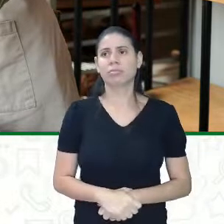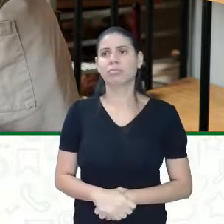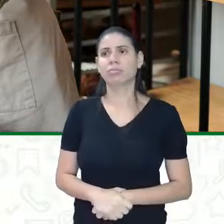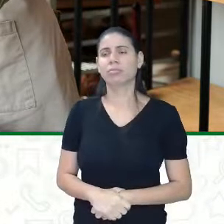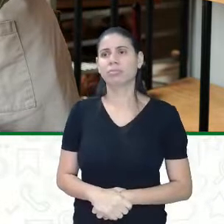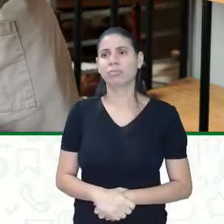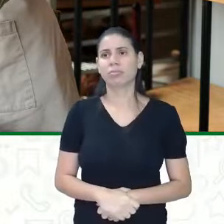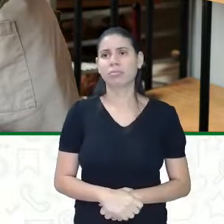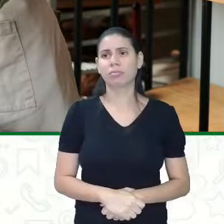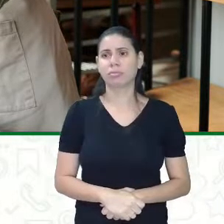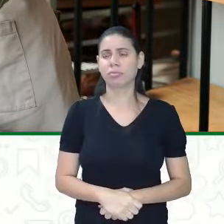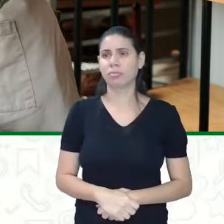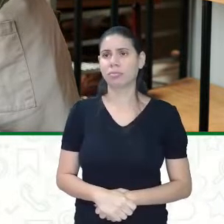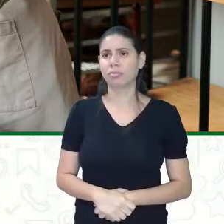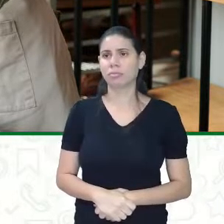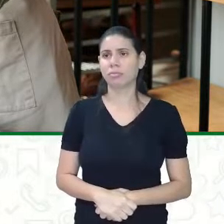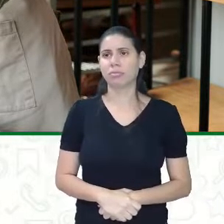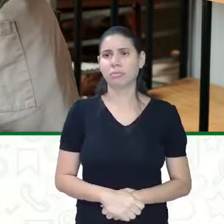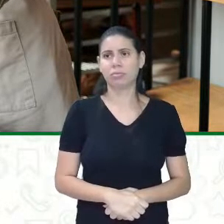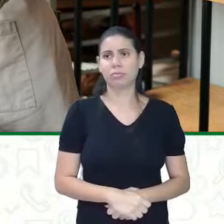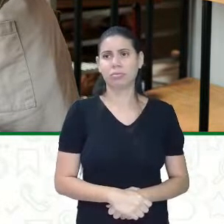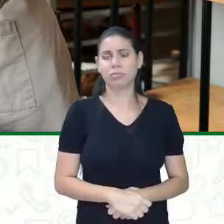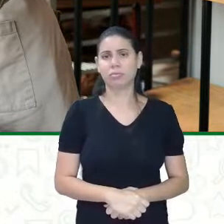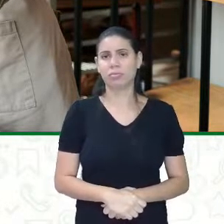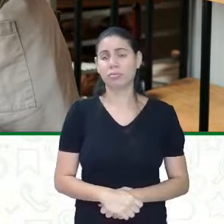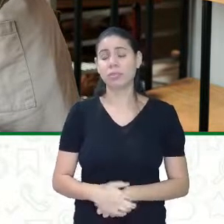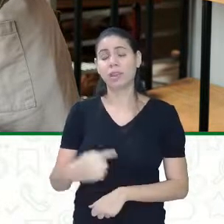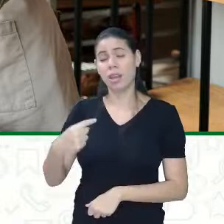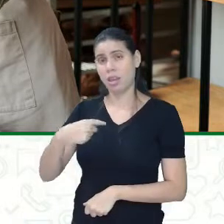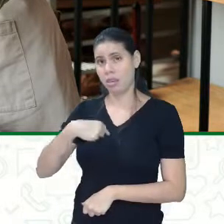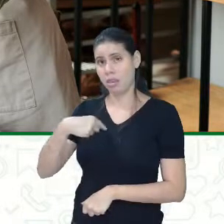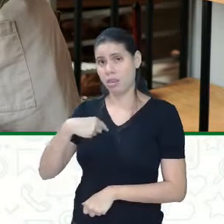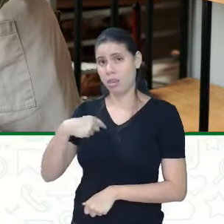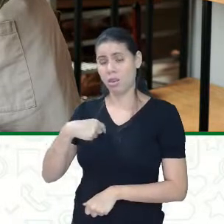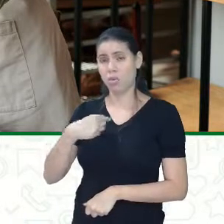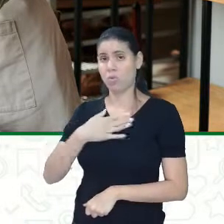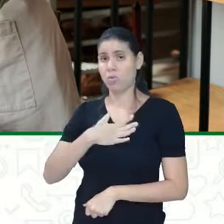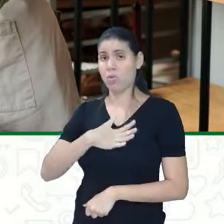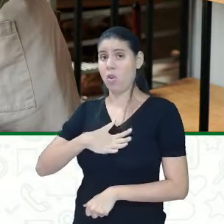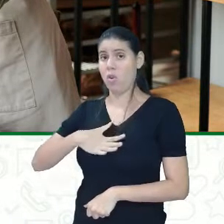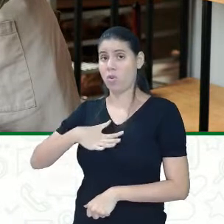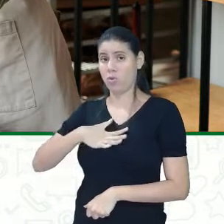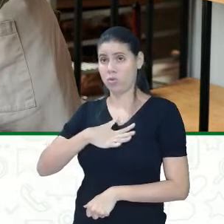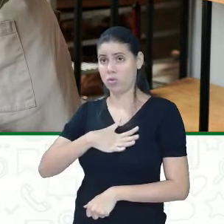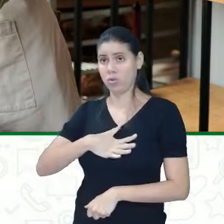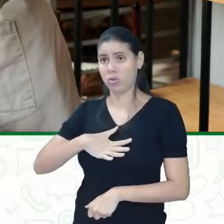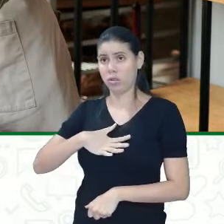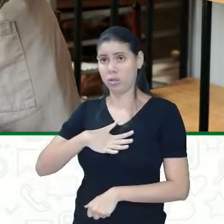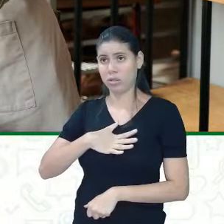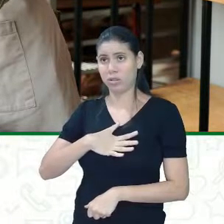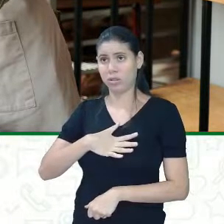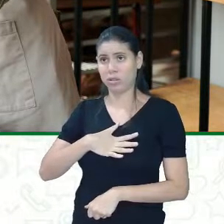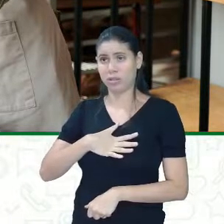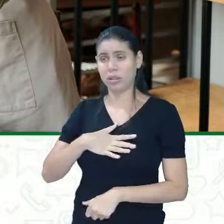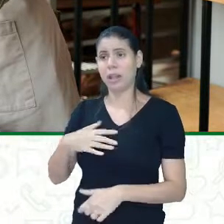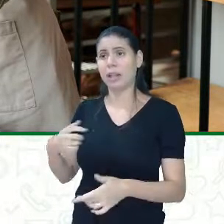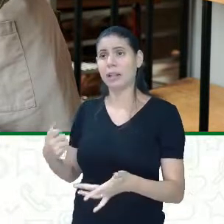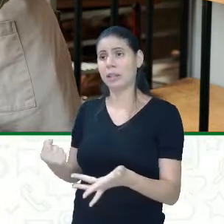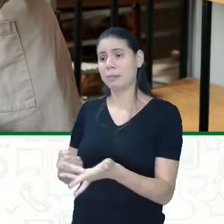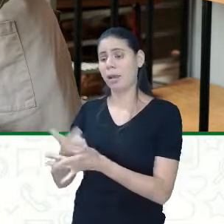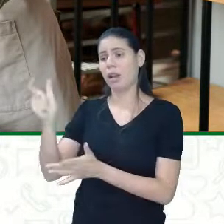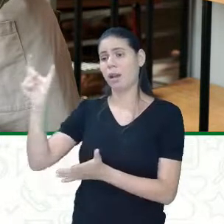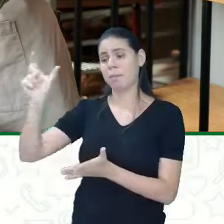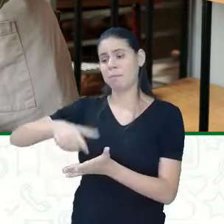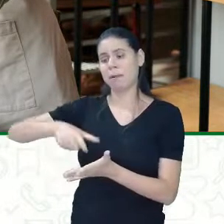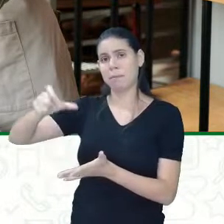I would like to pay with credit card. Ou seja, eu gostaria, tá vendo? Ó, de pagar com cartão